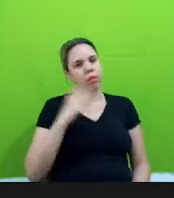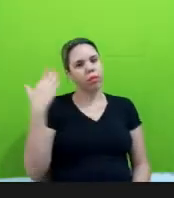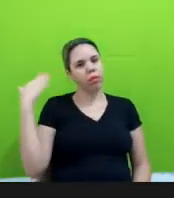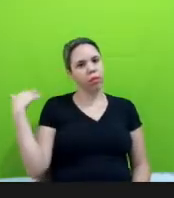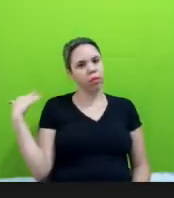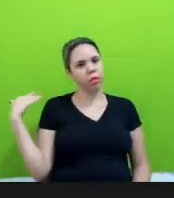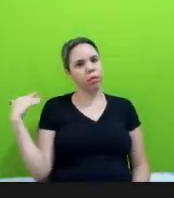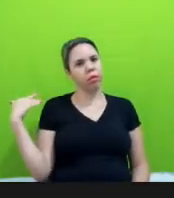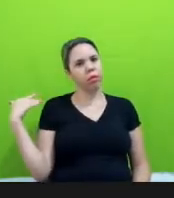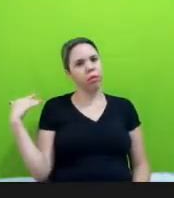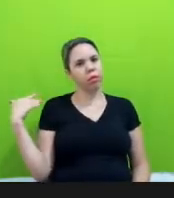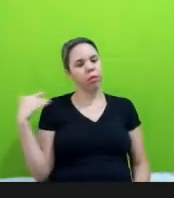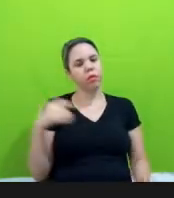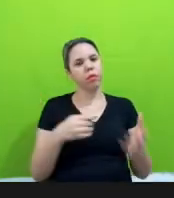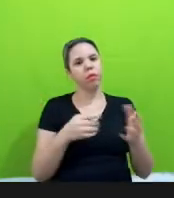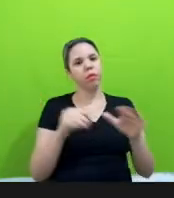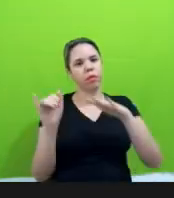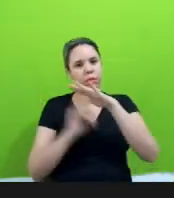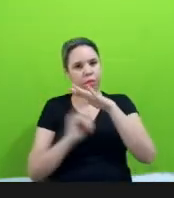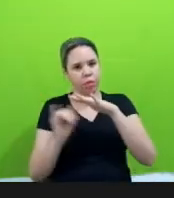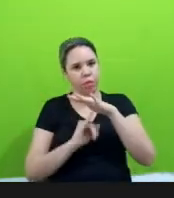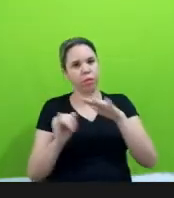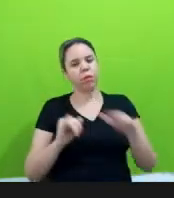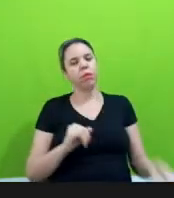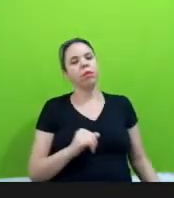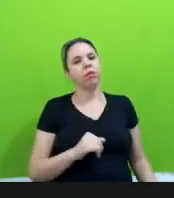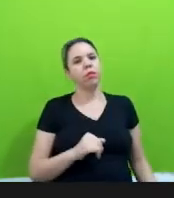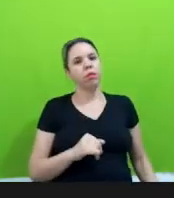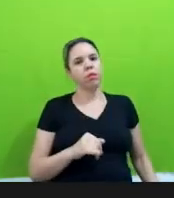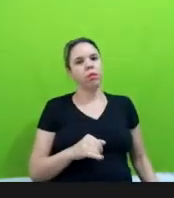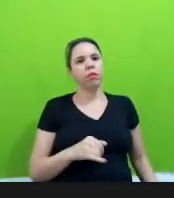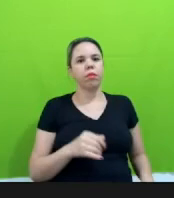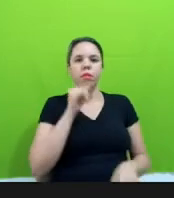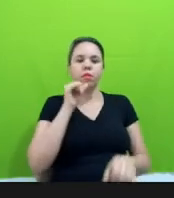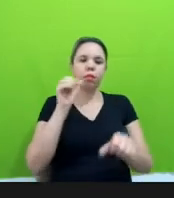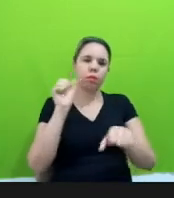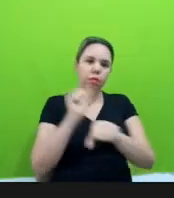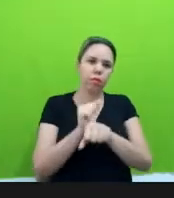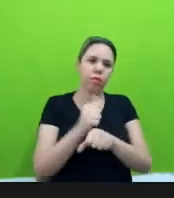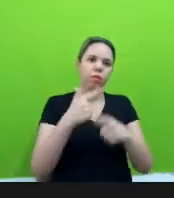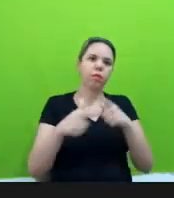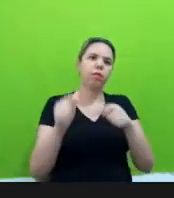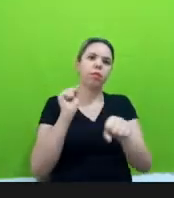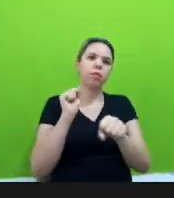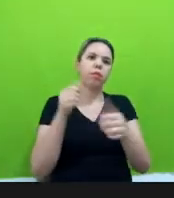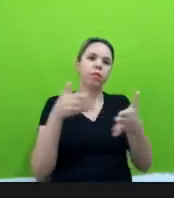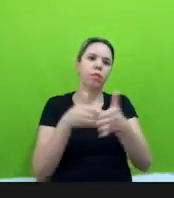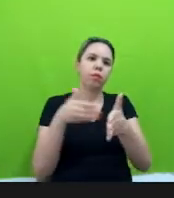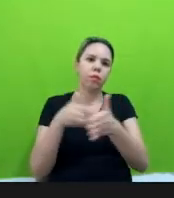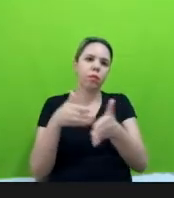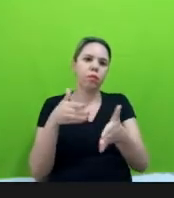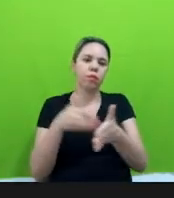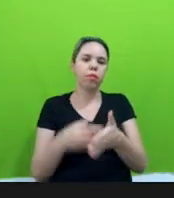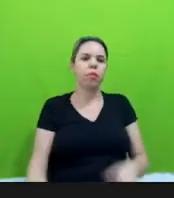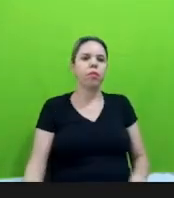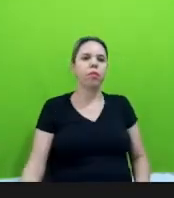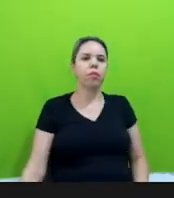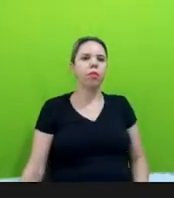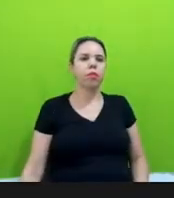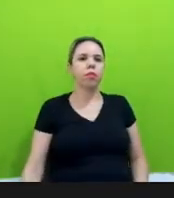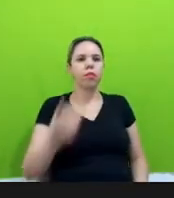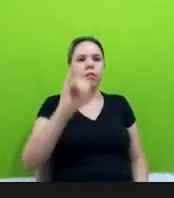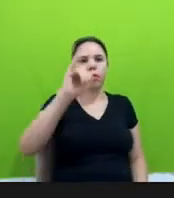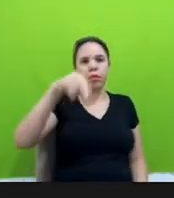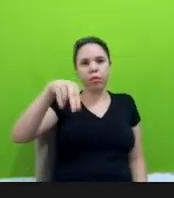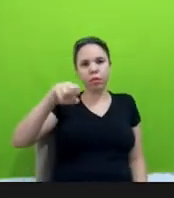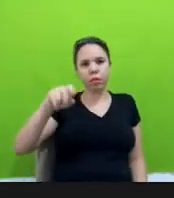as entidades aí que trabalham com esse assunto vem como um retrocesso essa atitude do INEP, ao mesmo